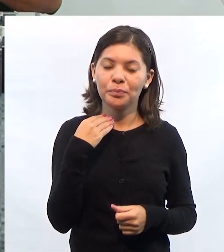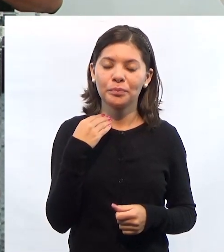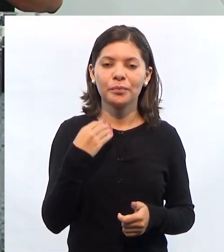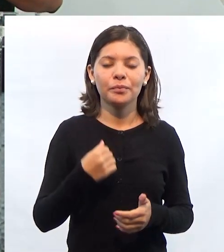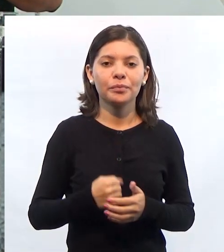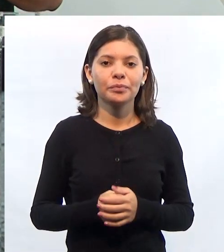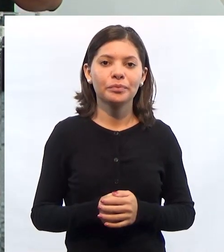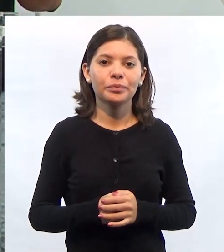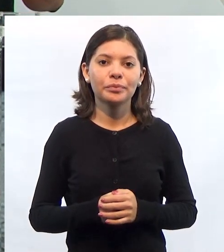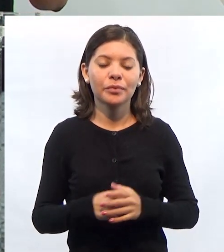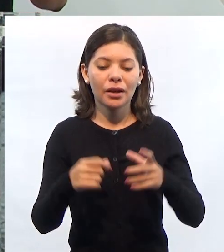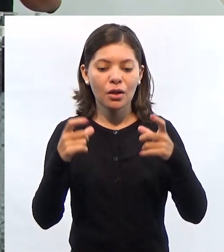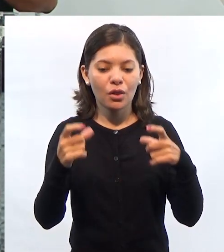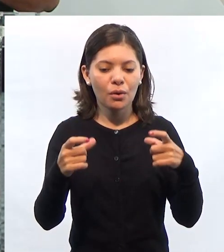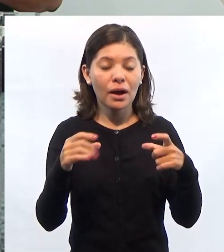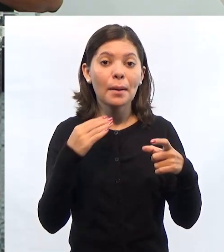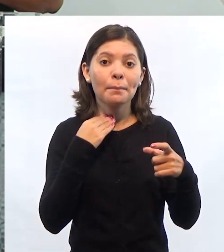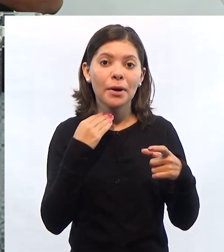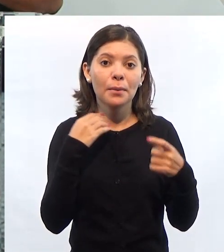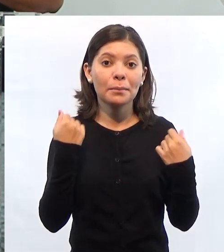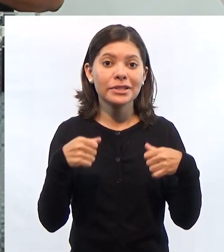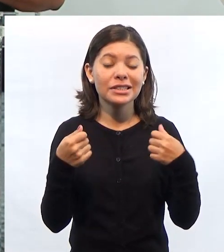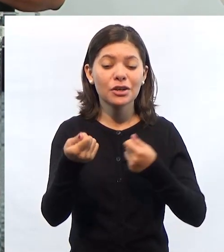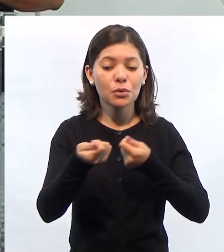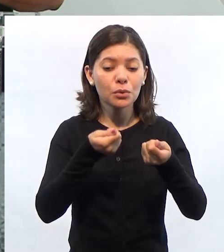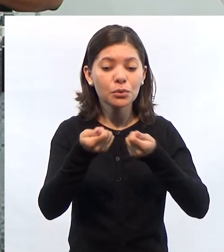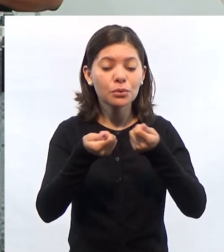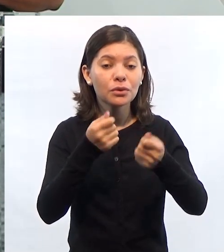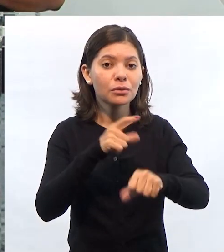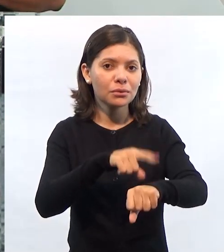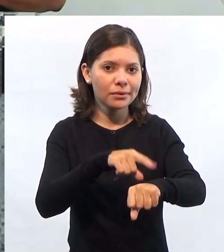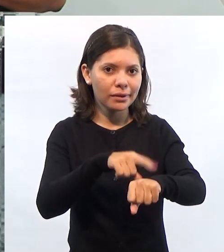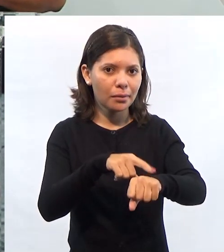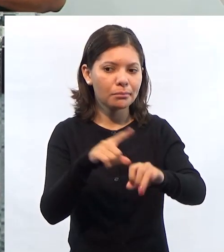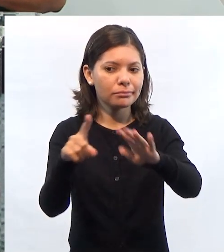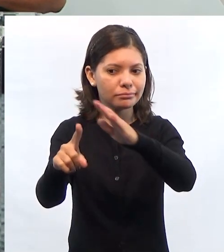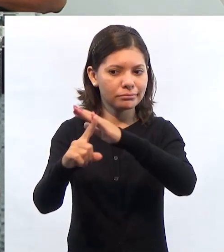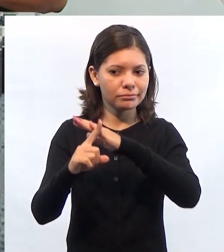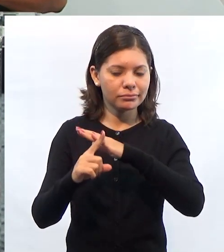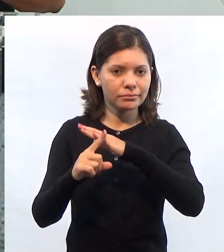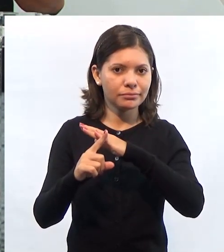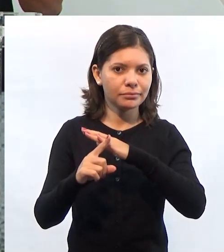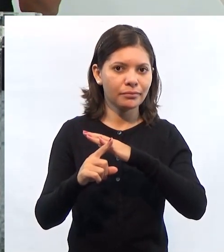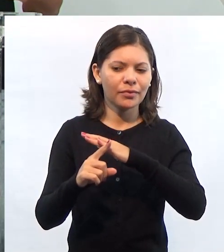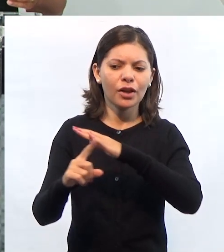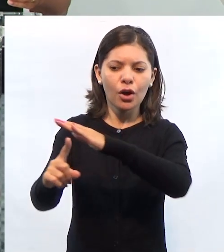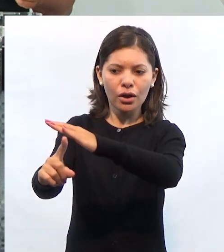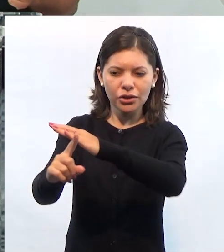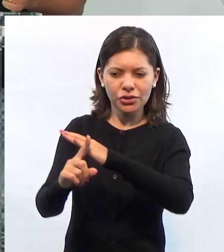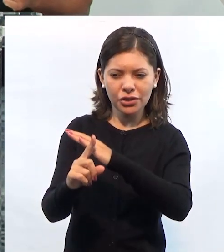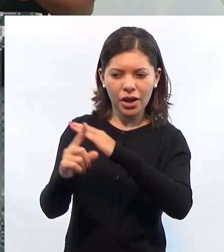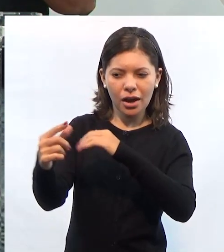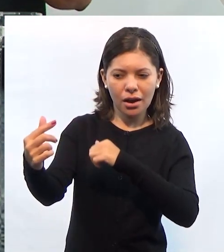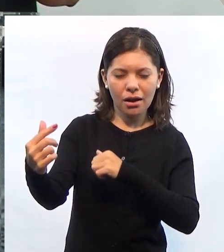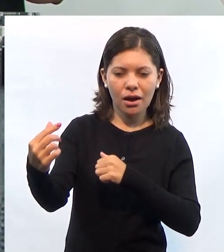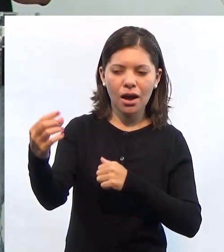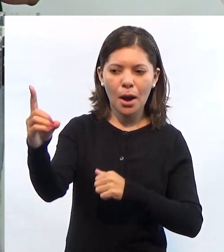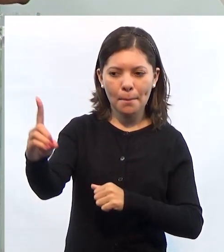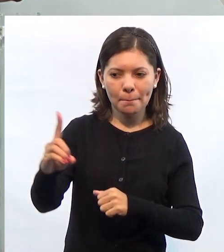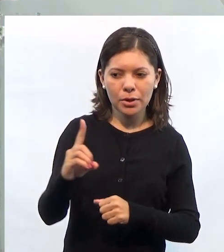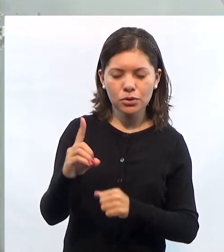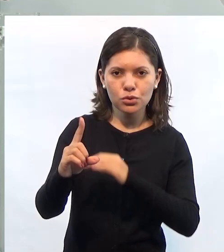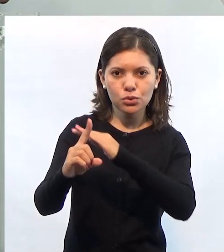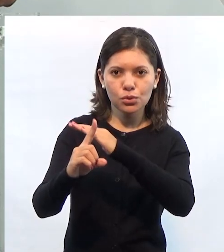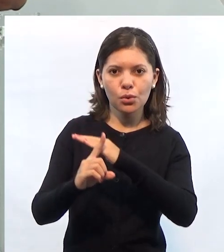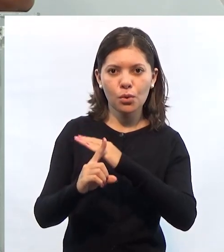que ter uma controle do tempo em que o cliente leva para ser atendido ao cliente pode chegar no banco chega lá o